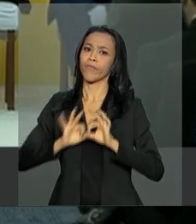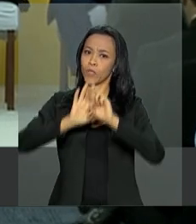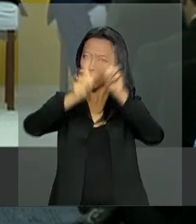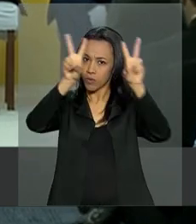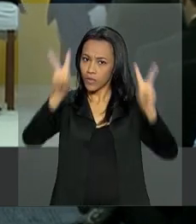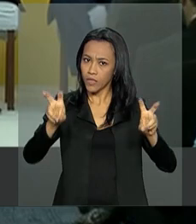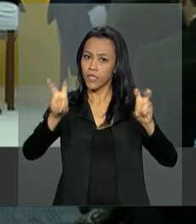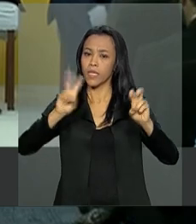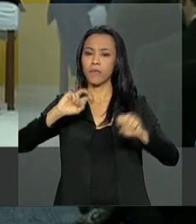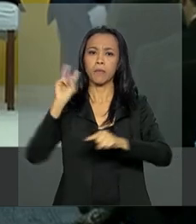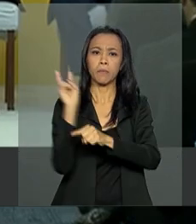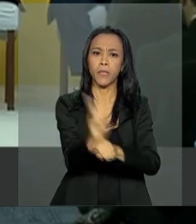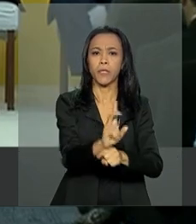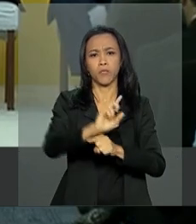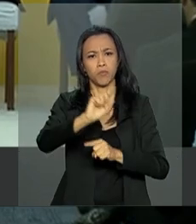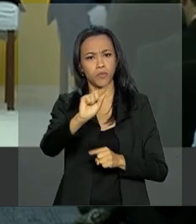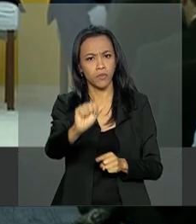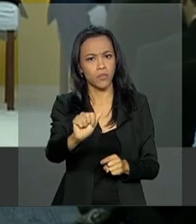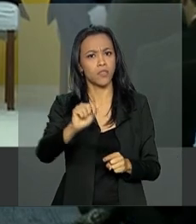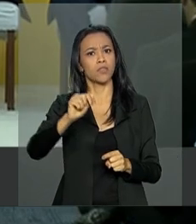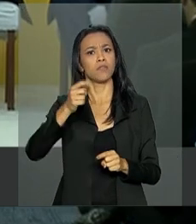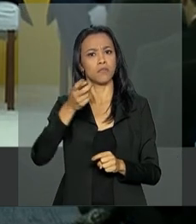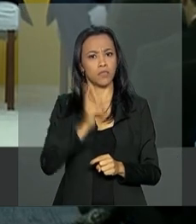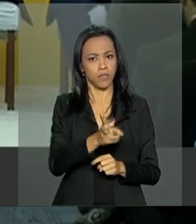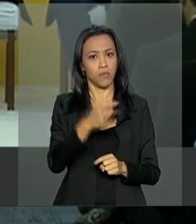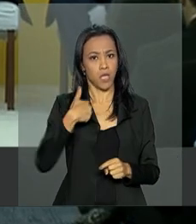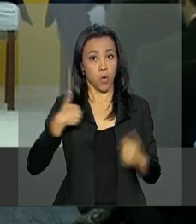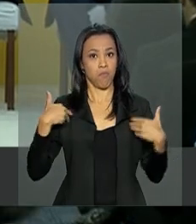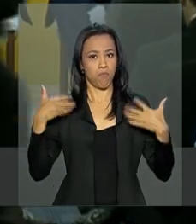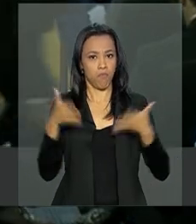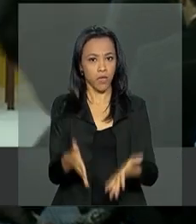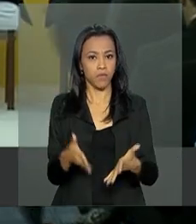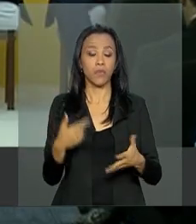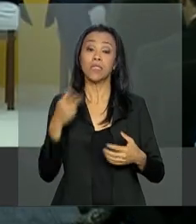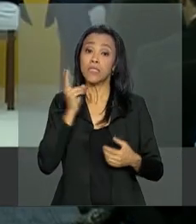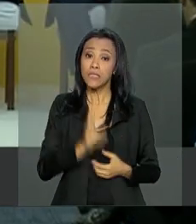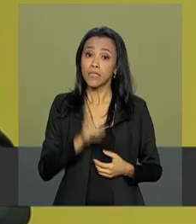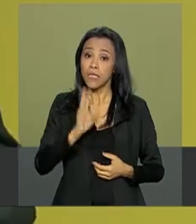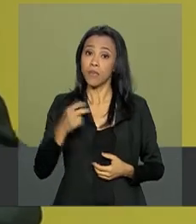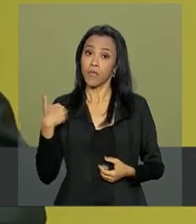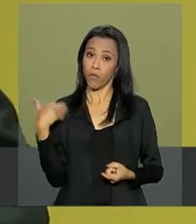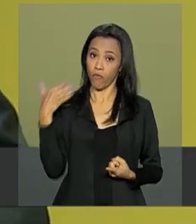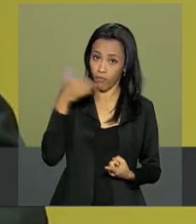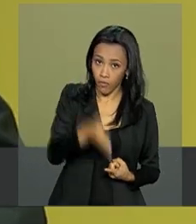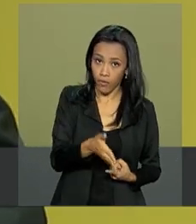aos financiamentos, aos vários financiamentos, e a cada momento que eu venho